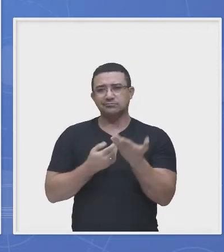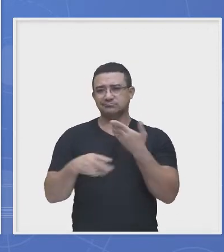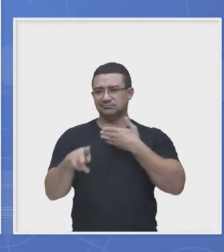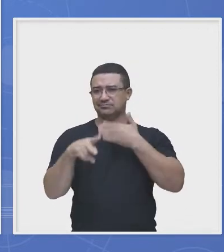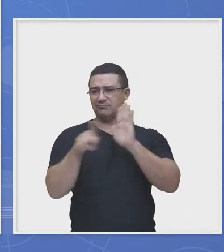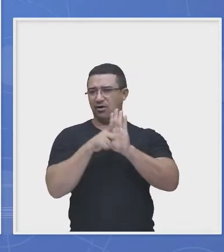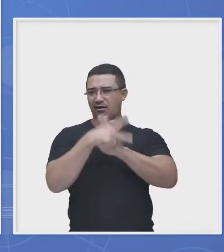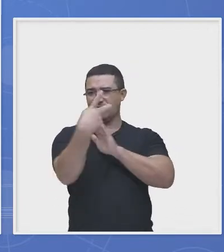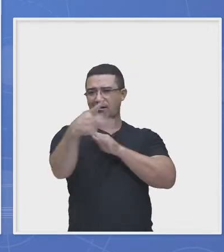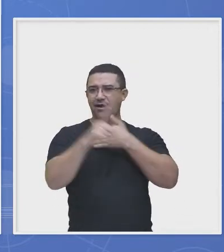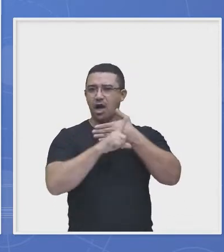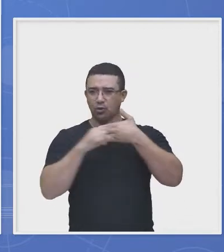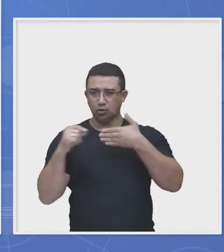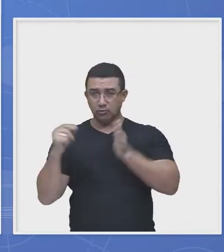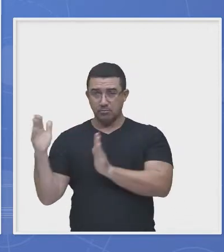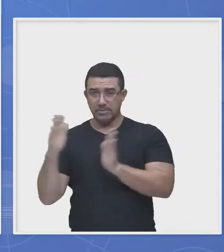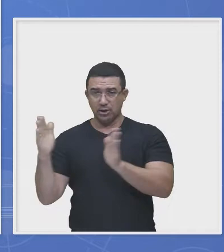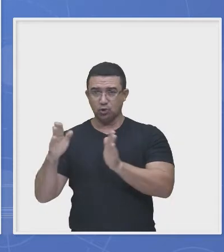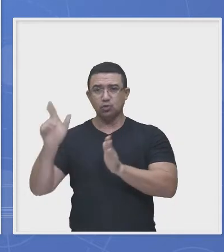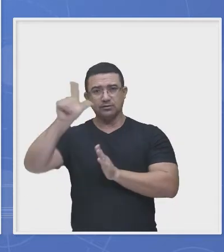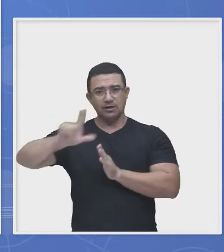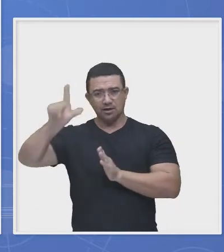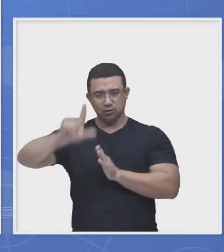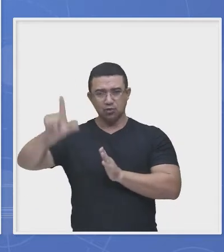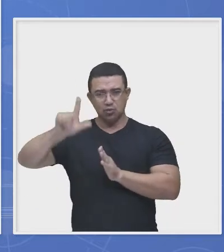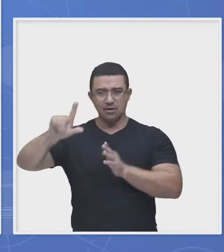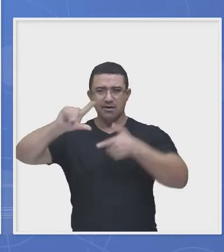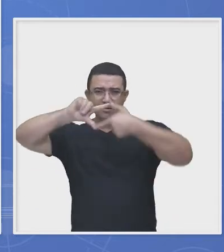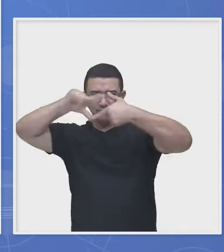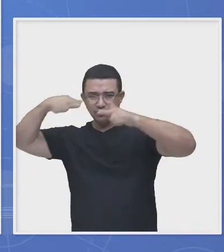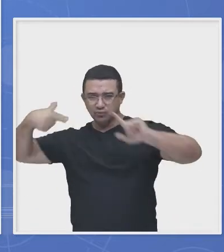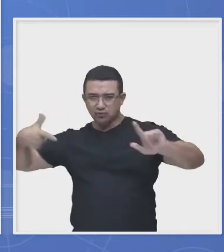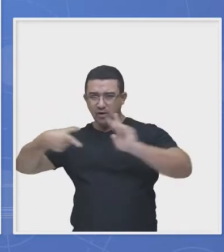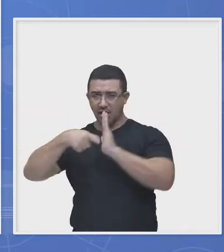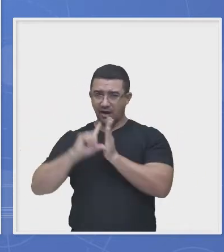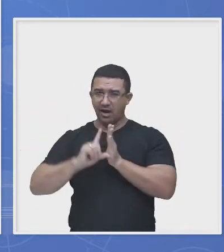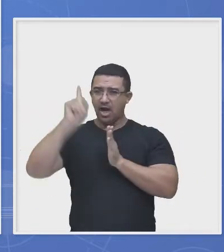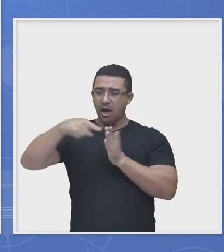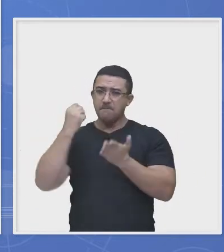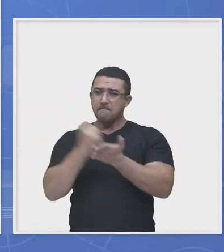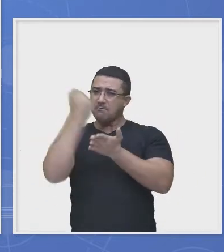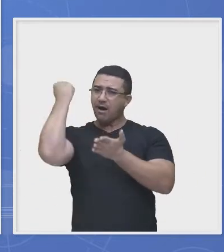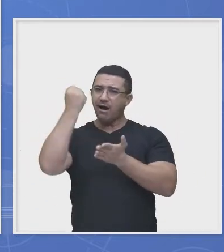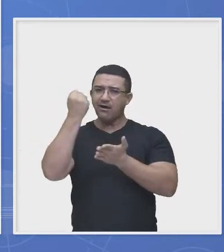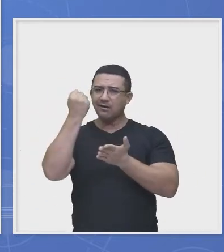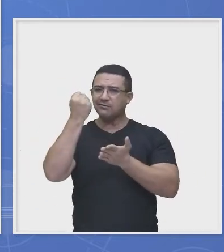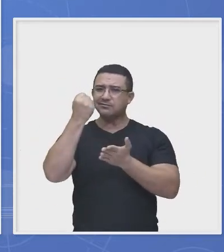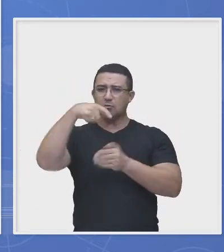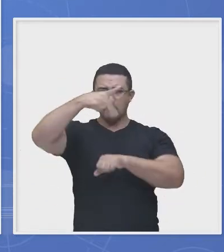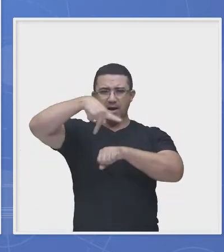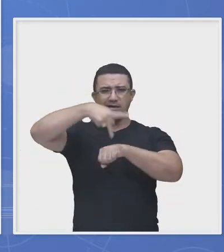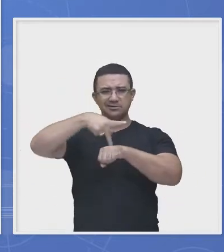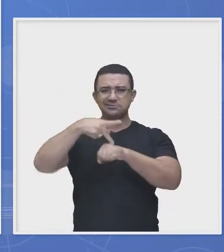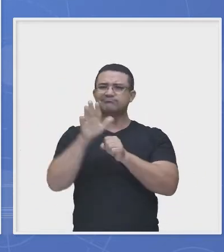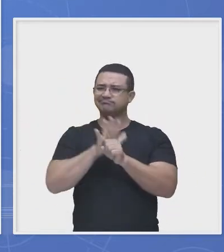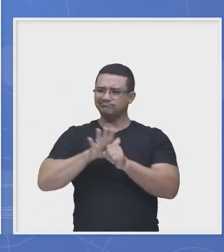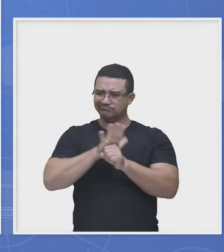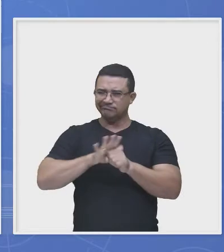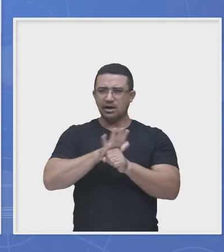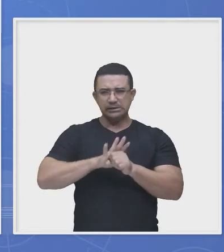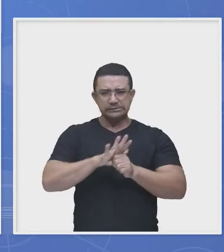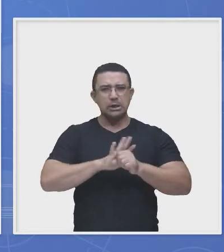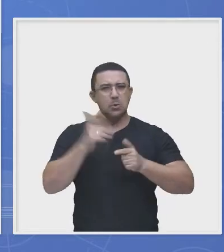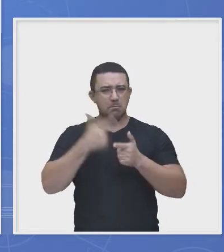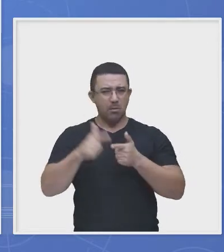Então percebo que esse período literário ele é marcado por um país de contraste. Nós vamos ter um país,